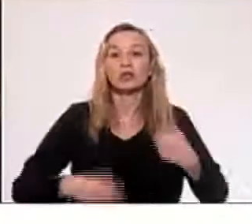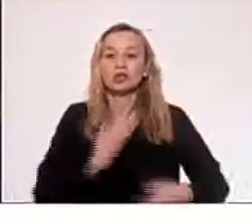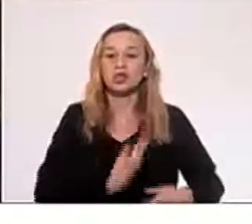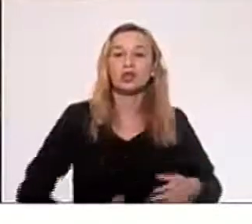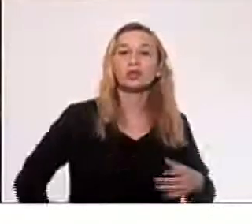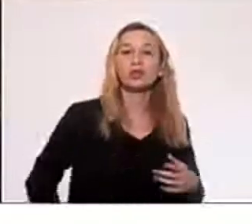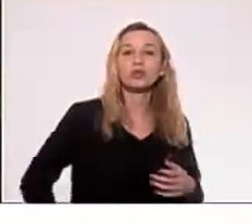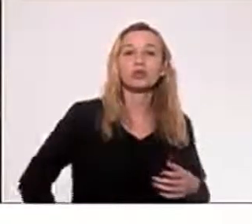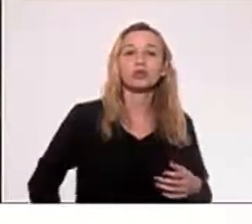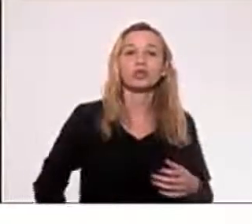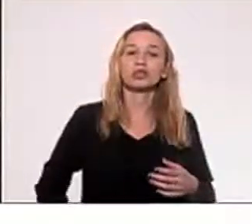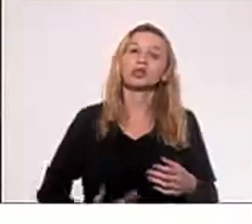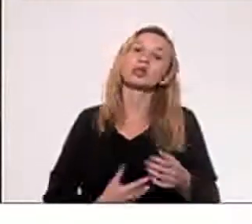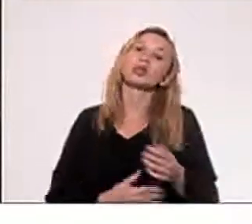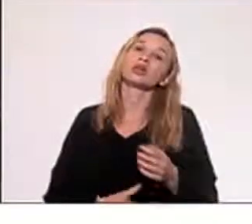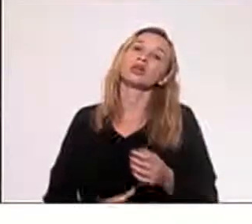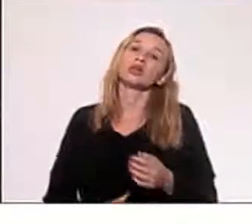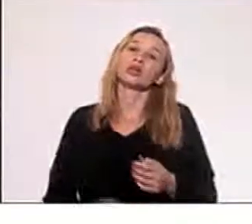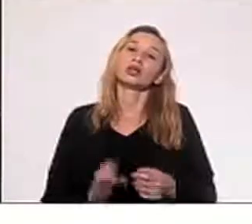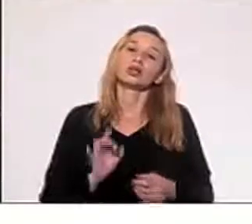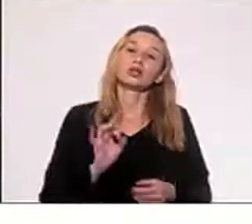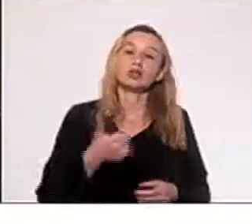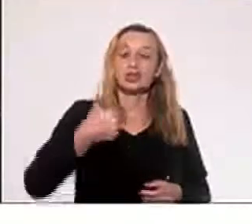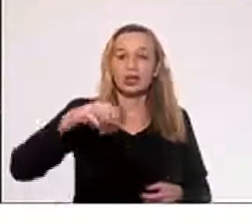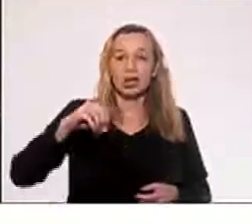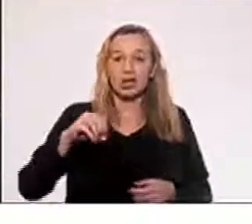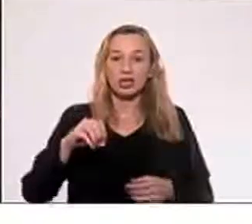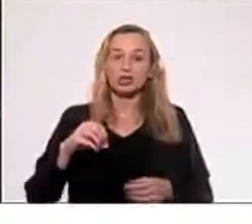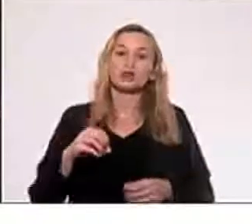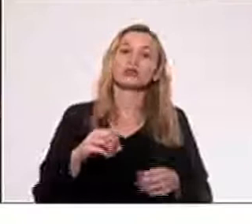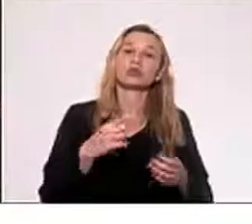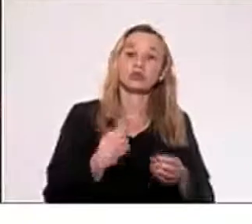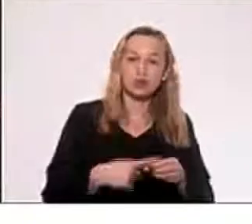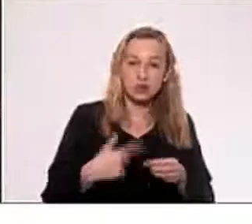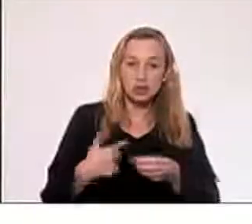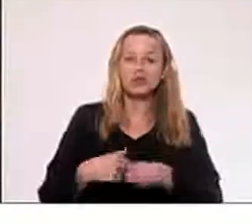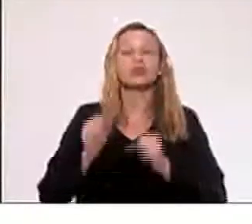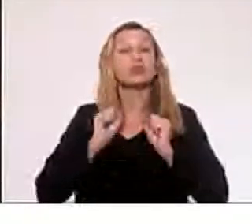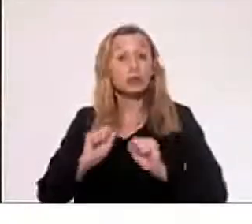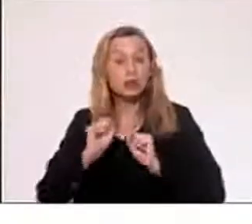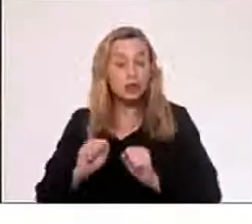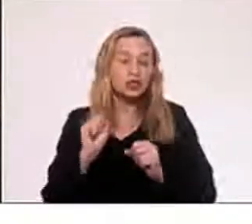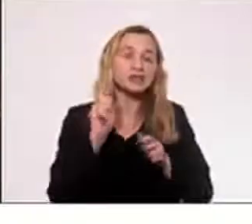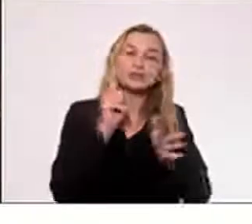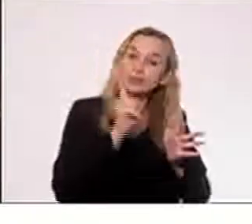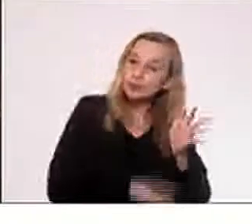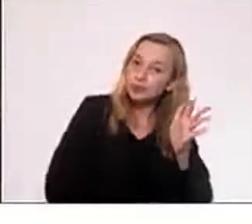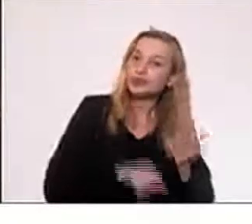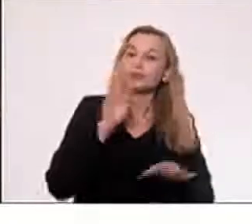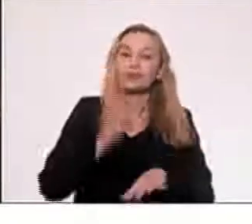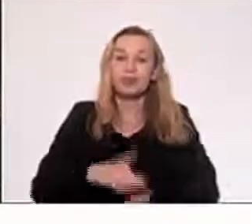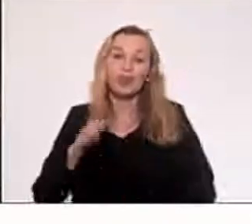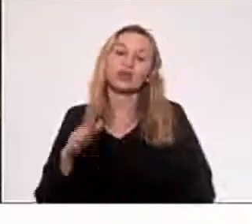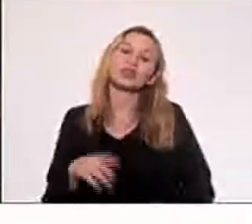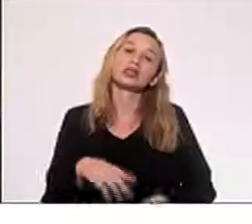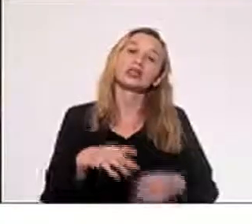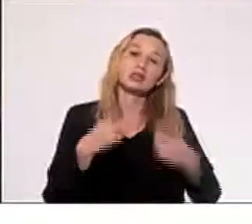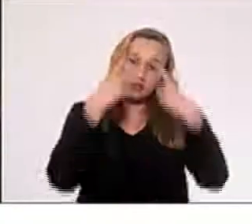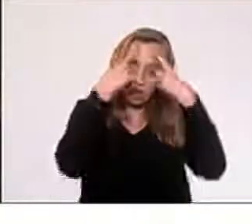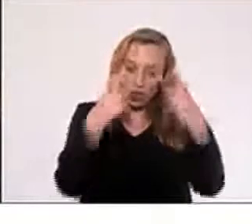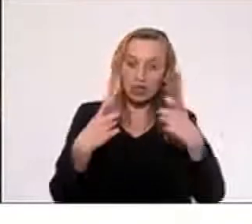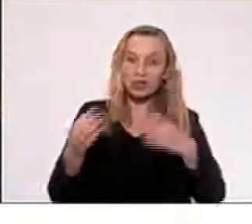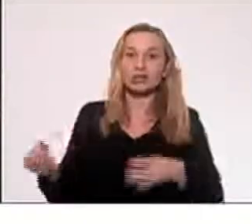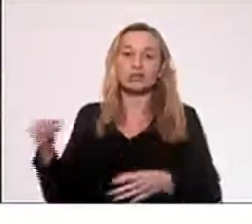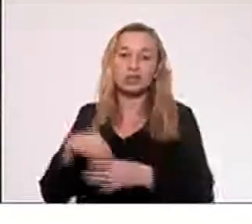10 municípios da nossa região metropolitana e Baixada, poderíamos reduzir em muito a violência no nosso